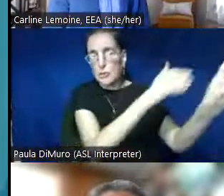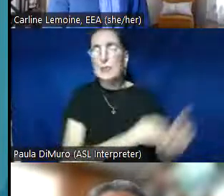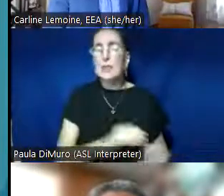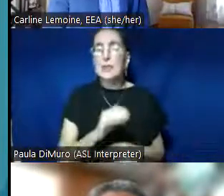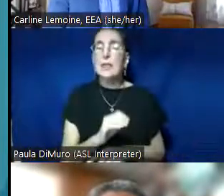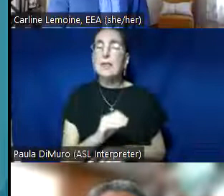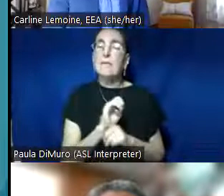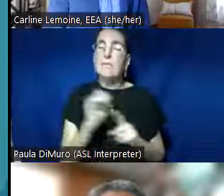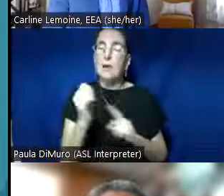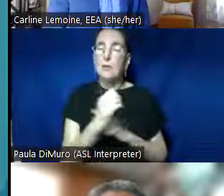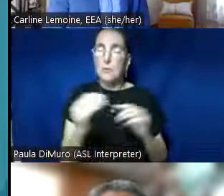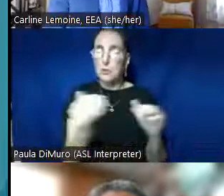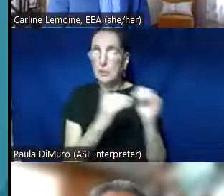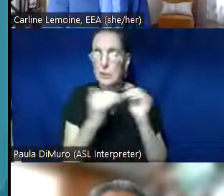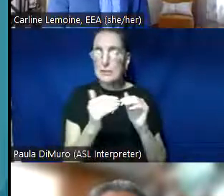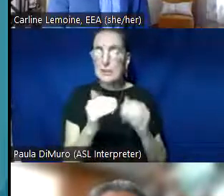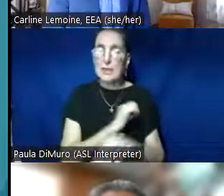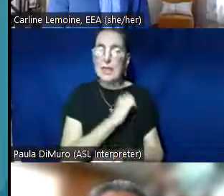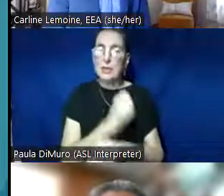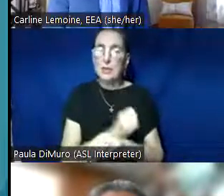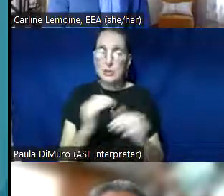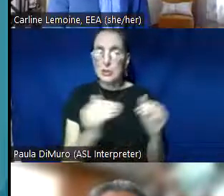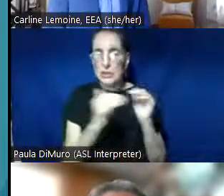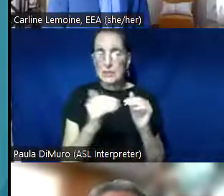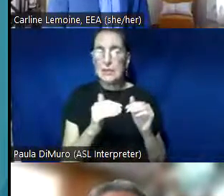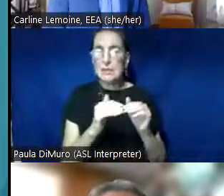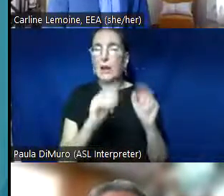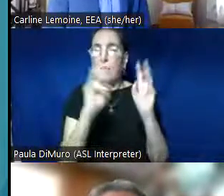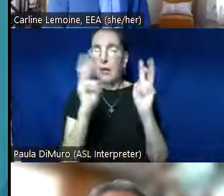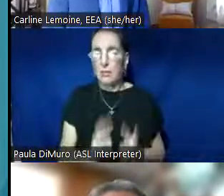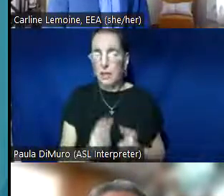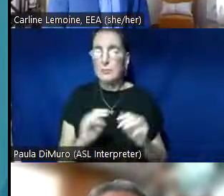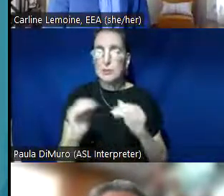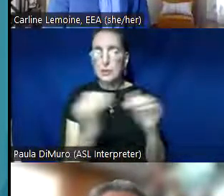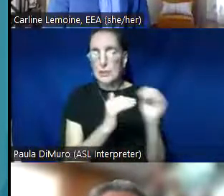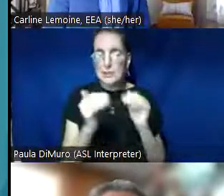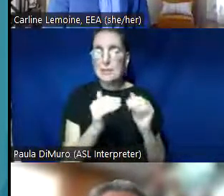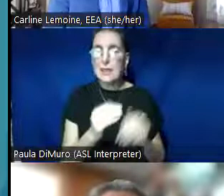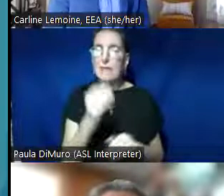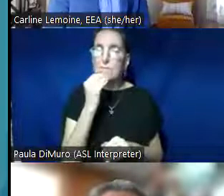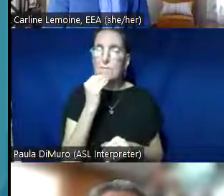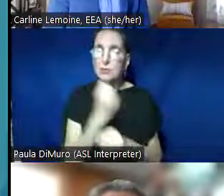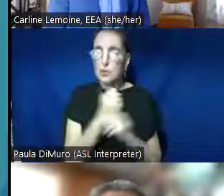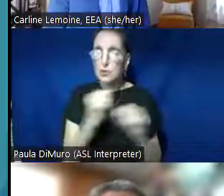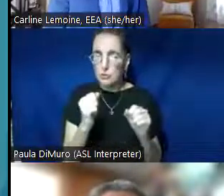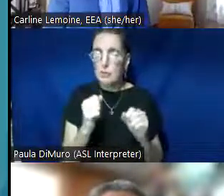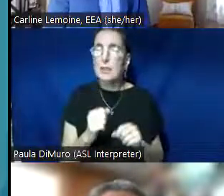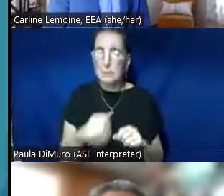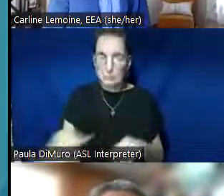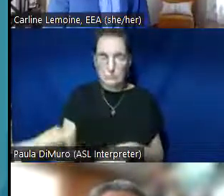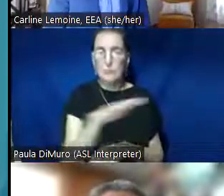Task Force de Justiça Ambiental tem feito todos os esforços que é